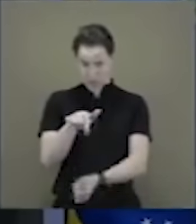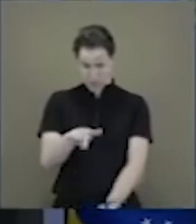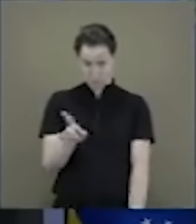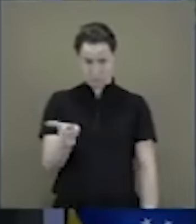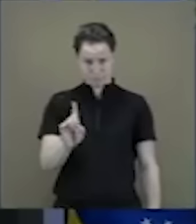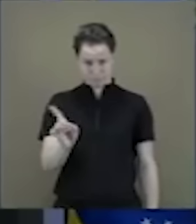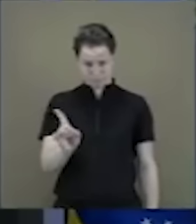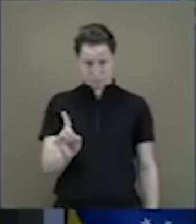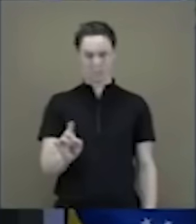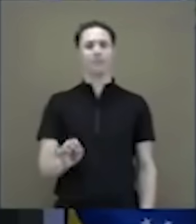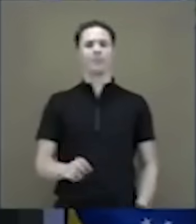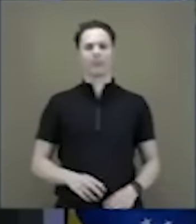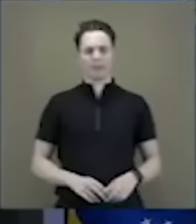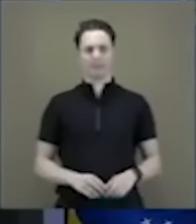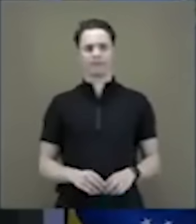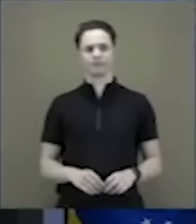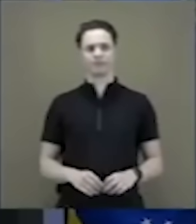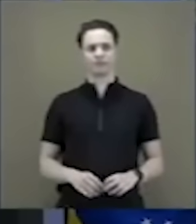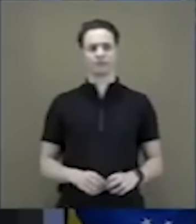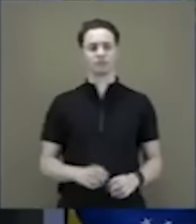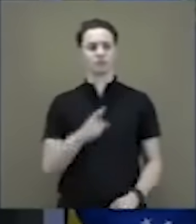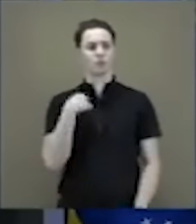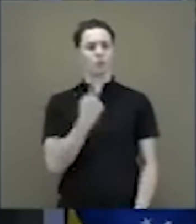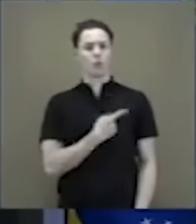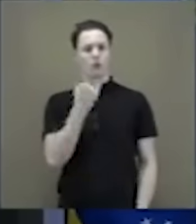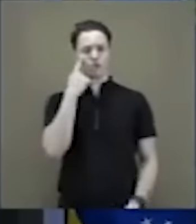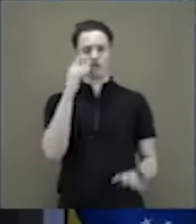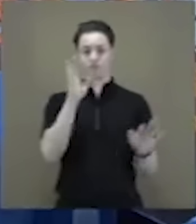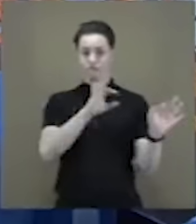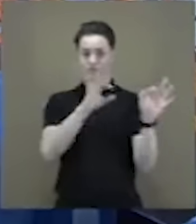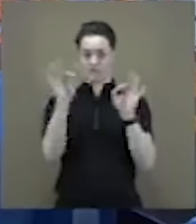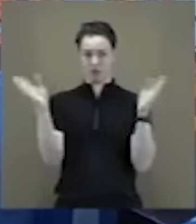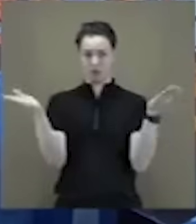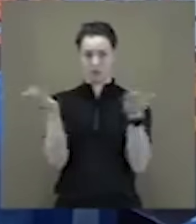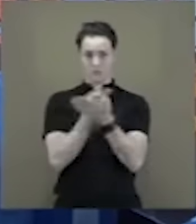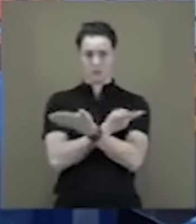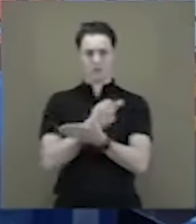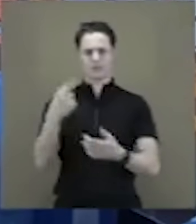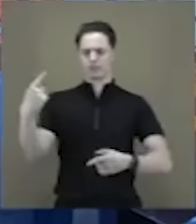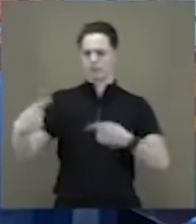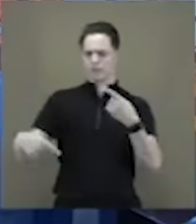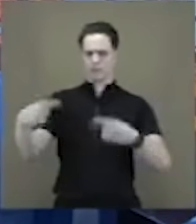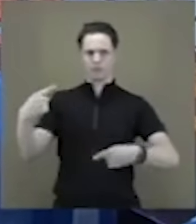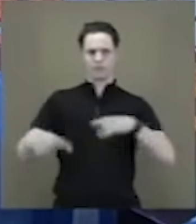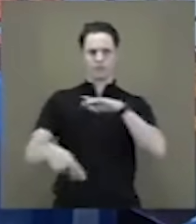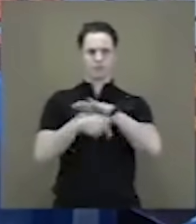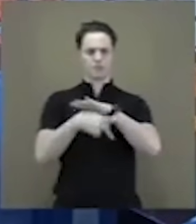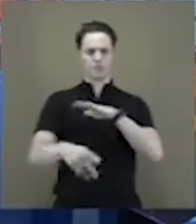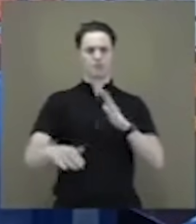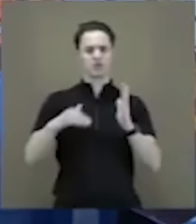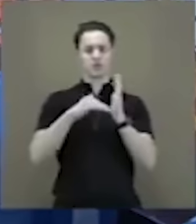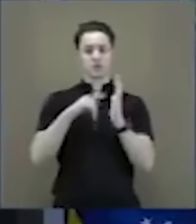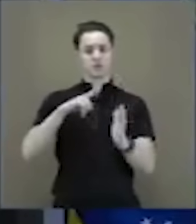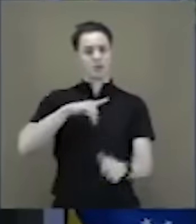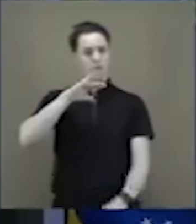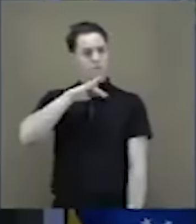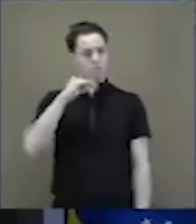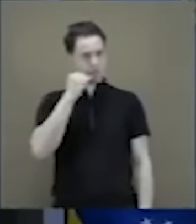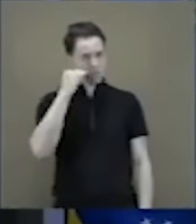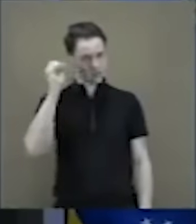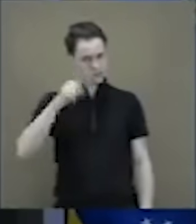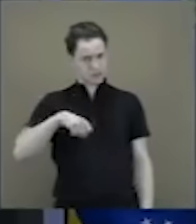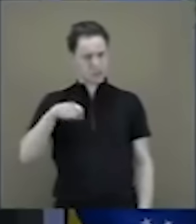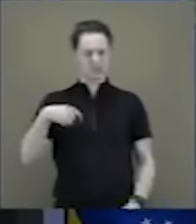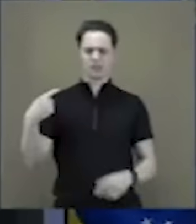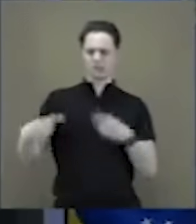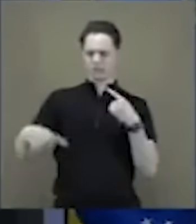caro senador Jorge Seif, nós estamos vendo agora um debate que, aliás, o Senado Federal vai ter oportunidade de